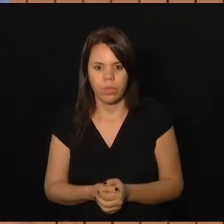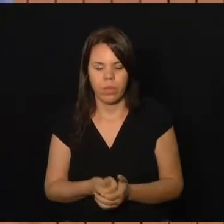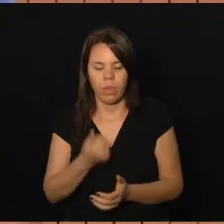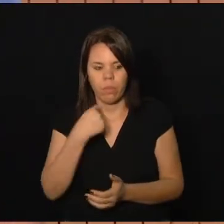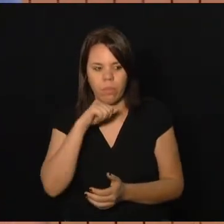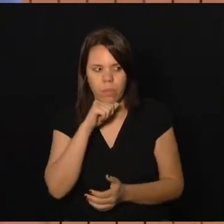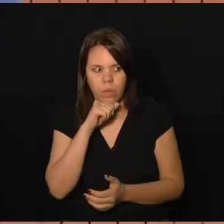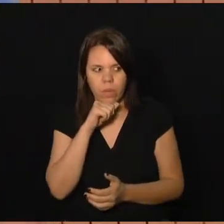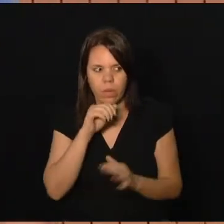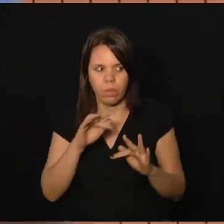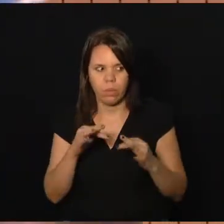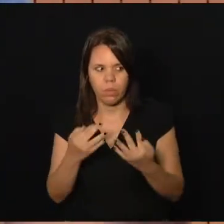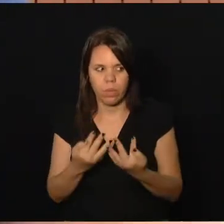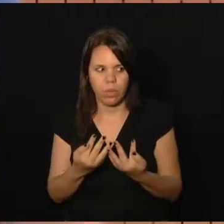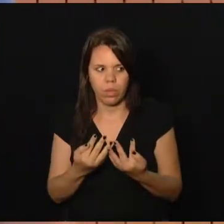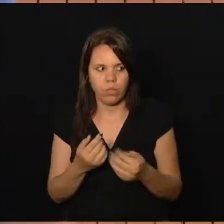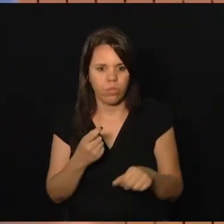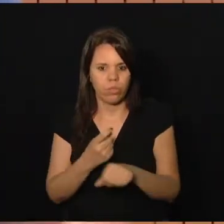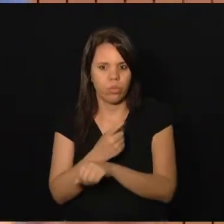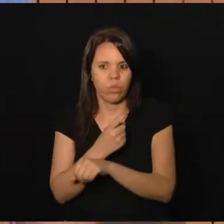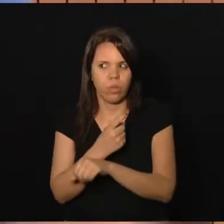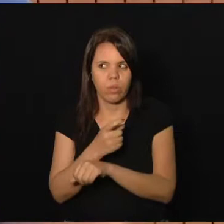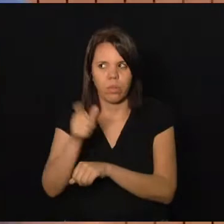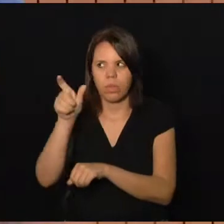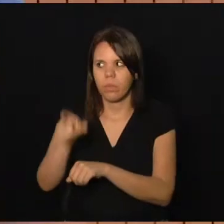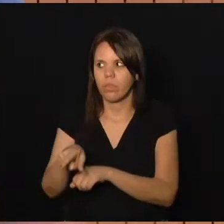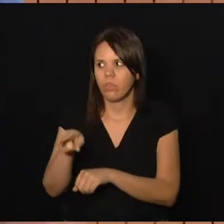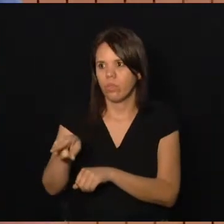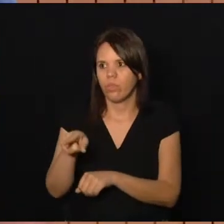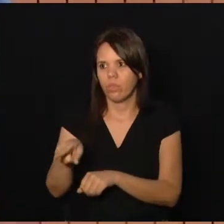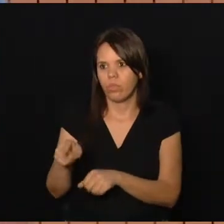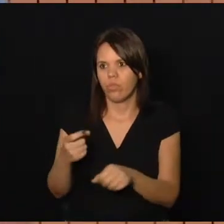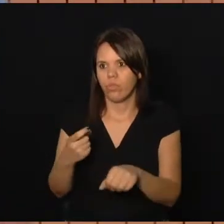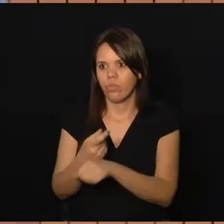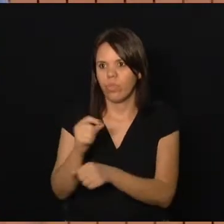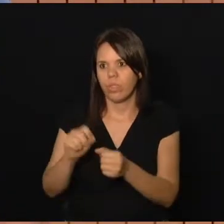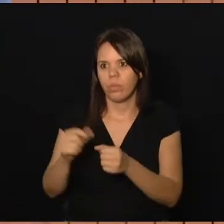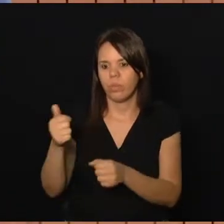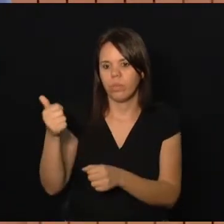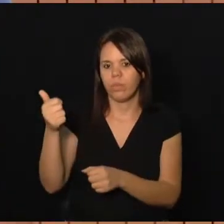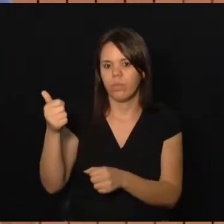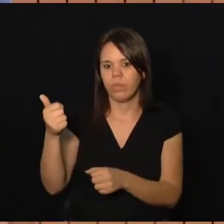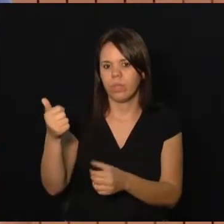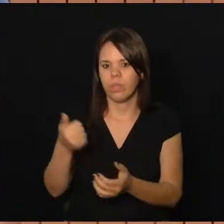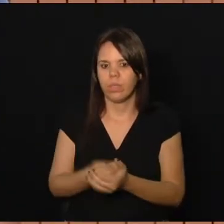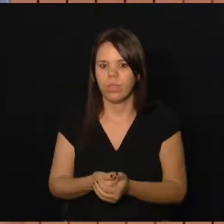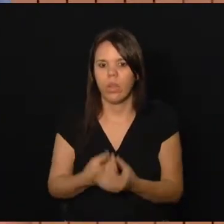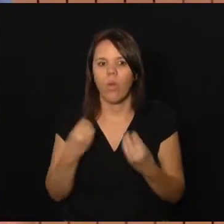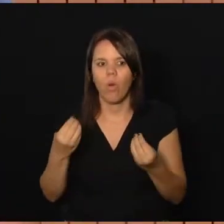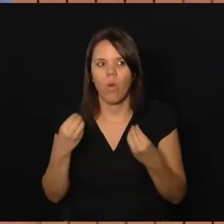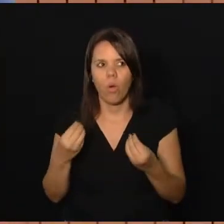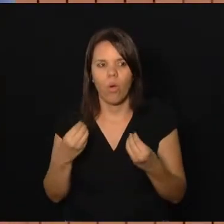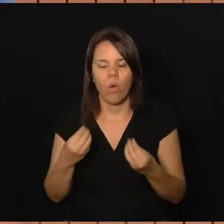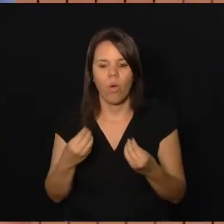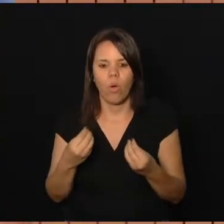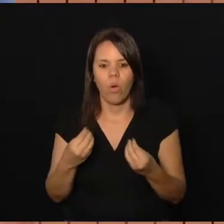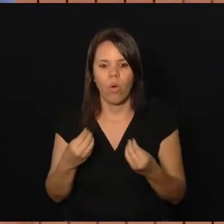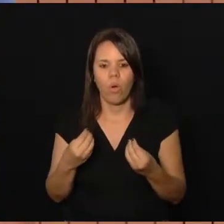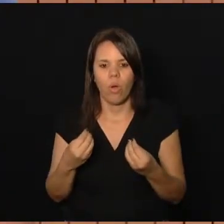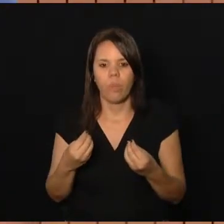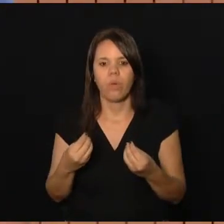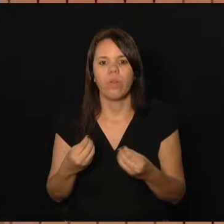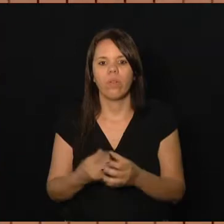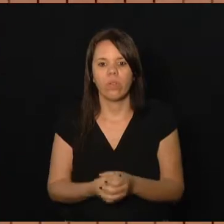irmão, né, descobre que essa pessoa, esse ente querido, fez o uso pela primeira vez, né, como abordar, né, como